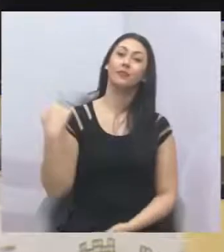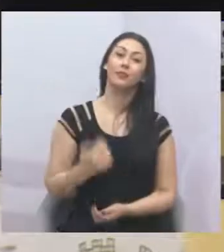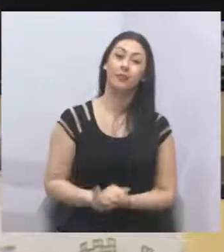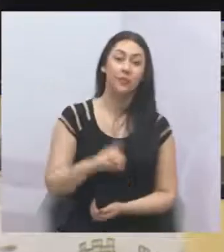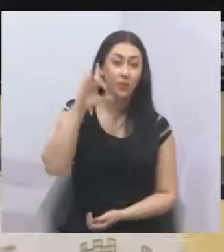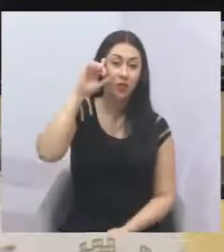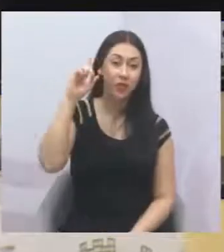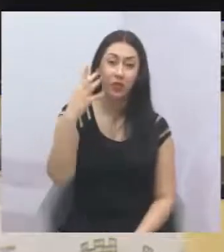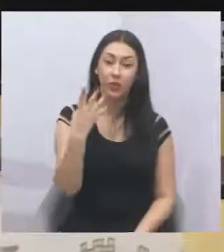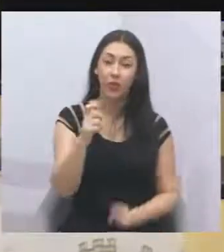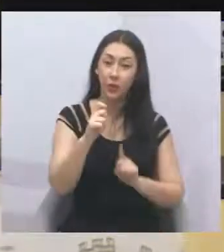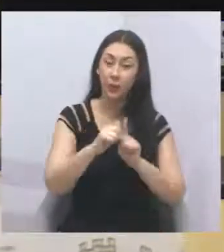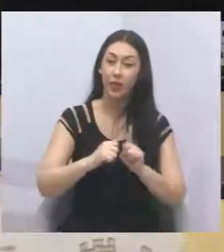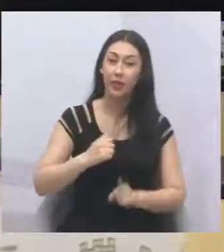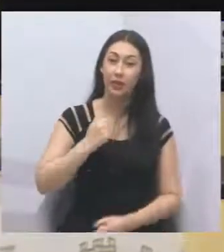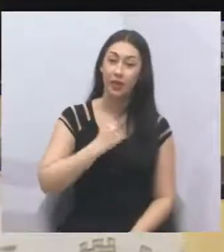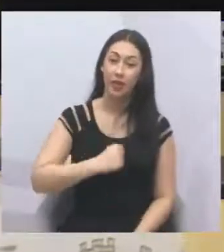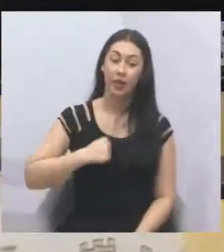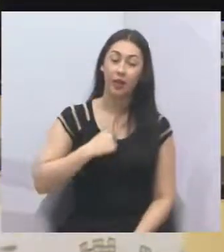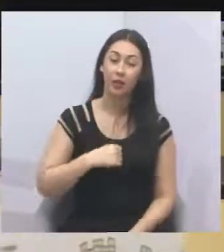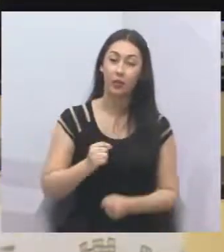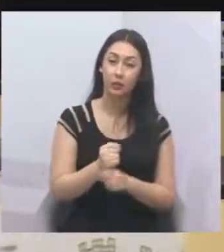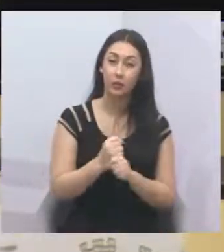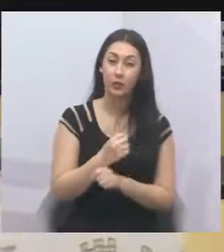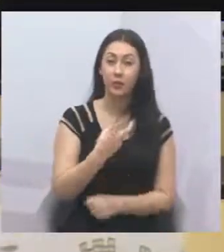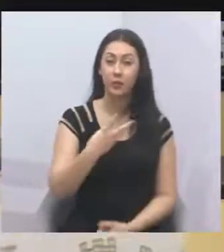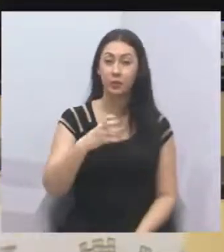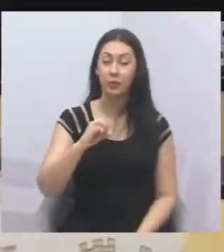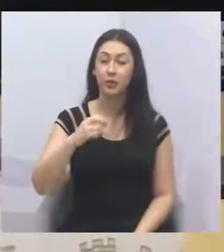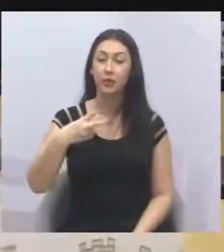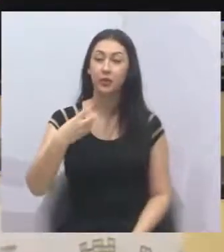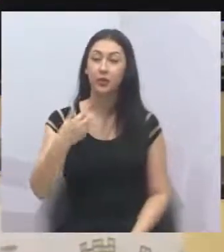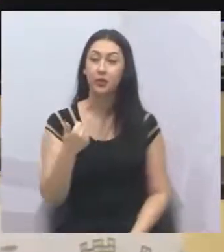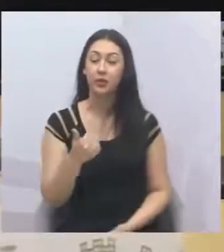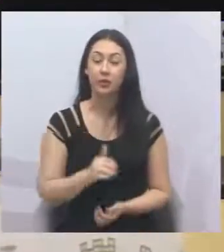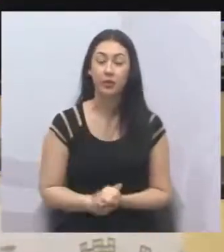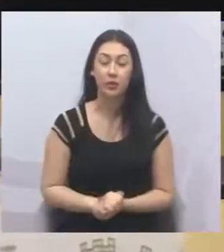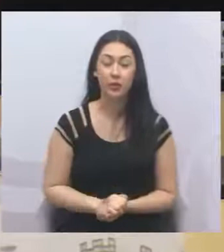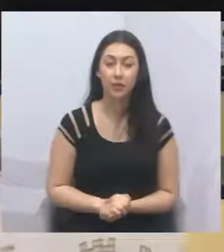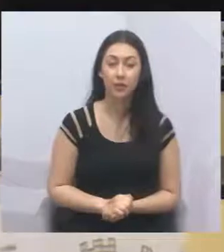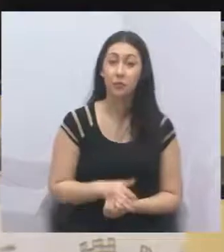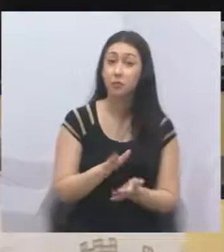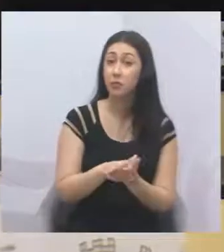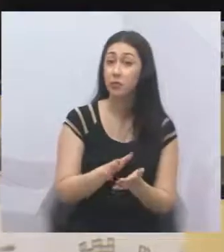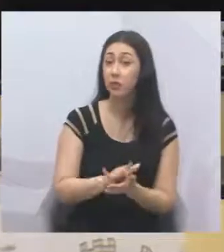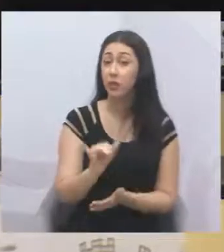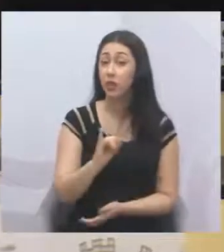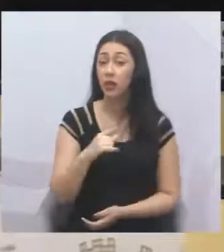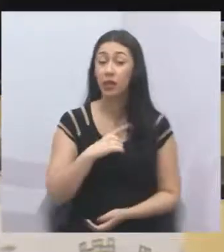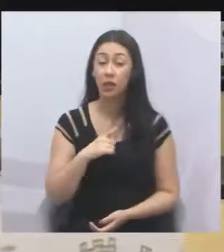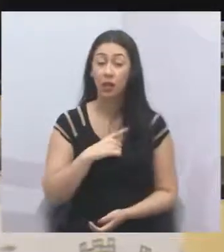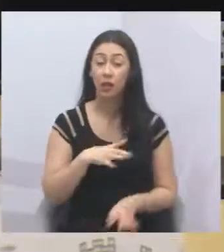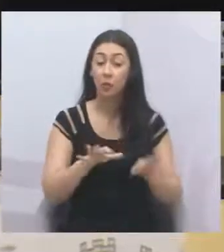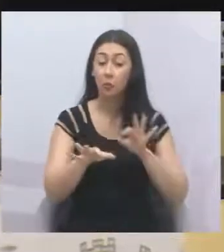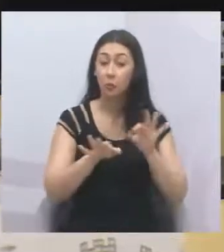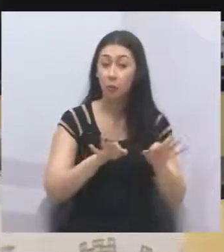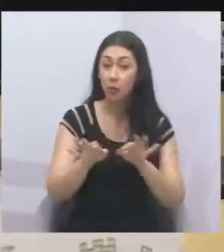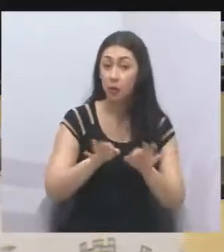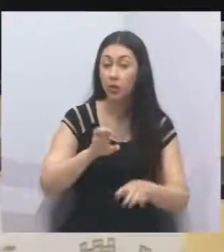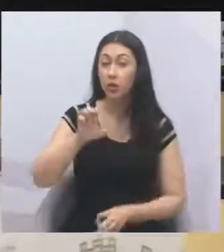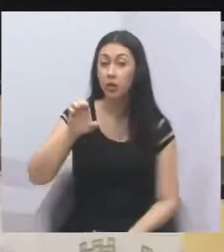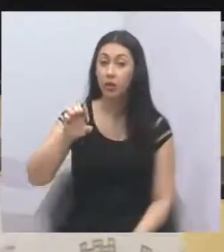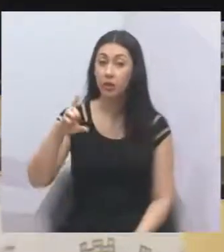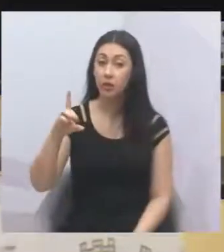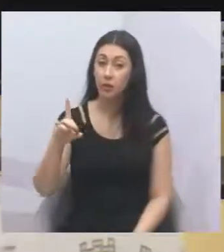de agosto de 2021, segundo o qual Jacareí recebeu um projeto da